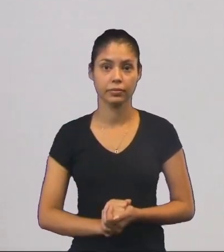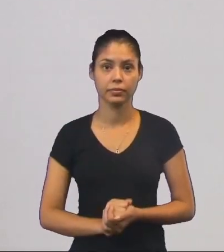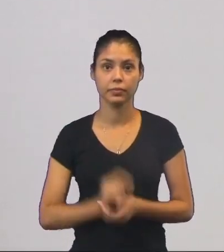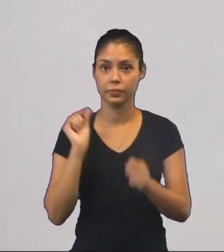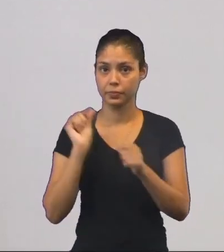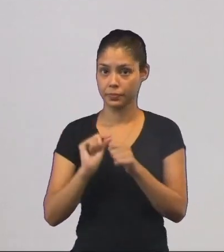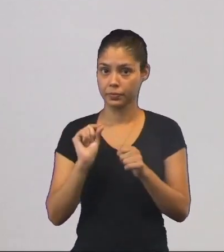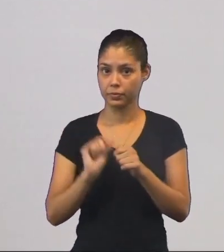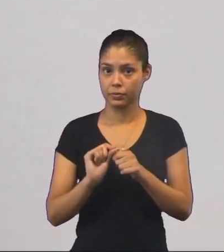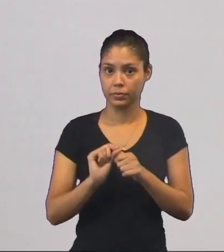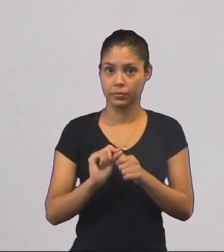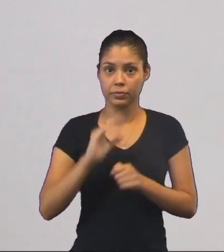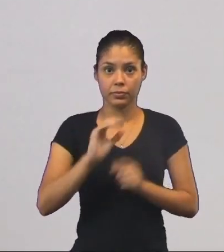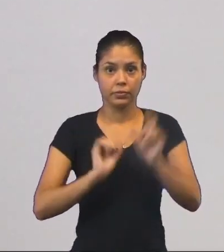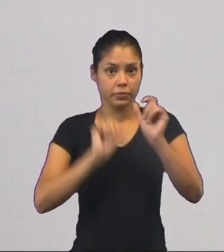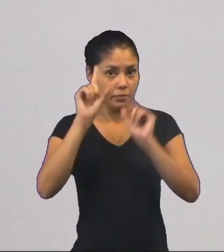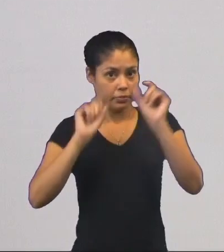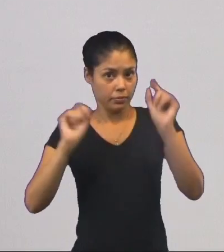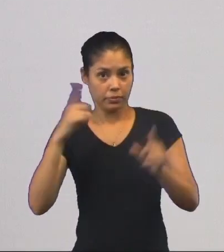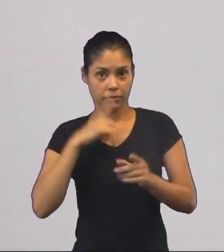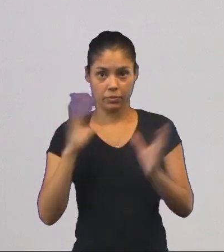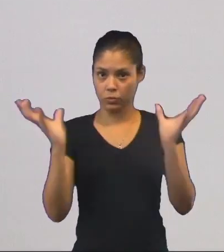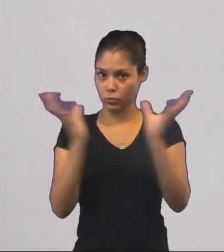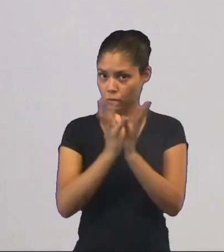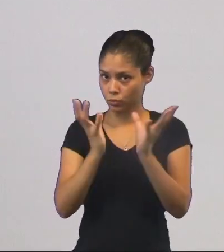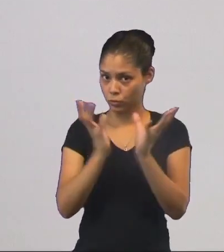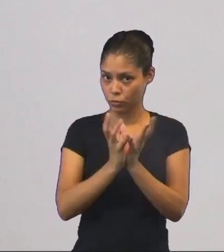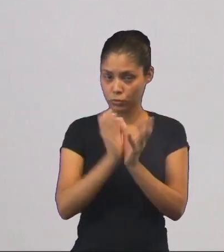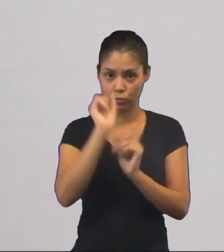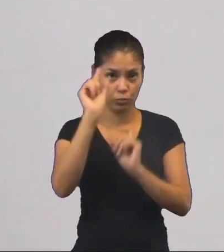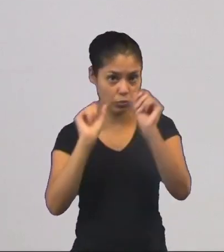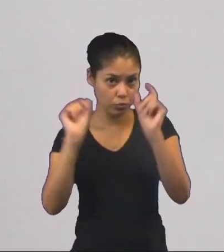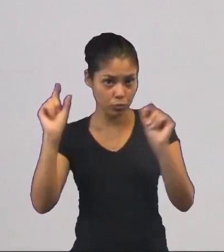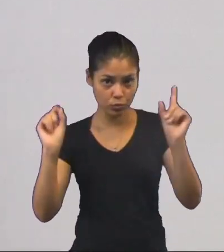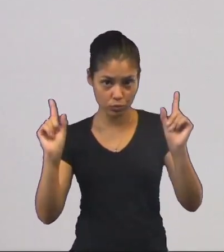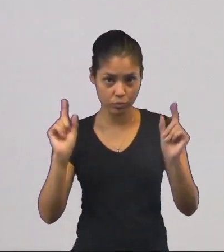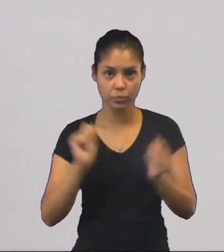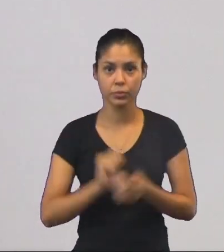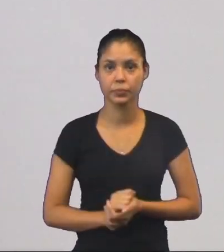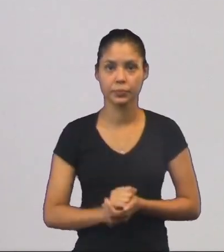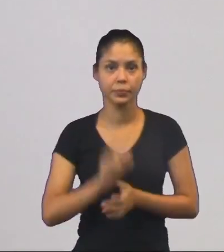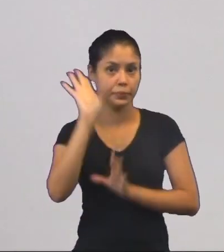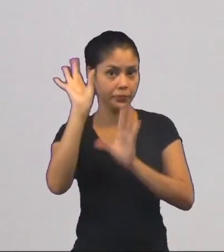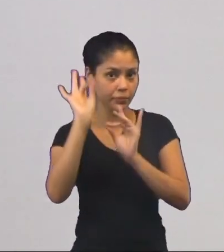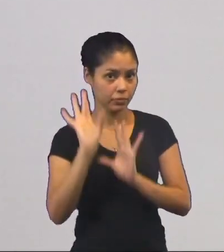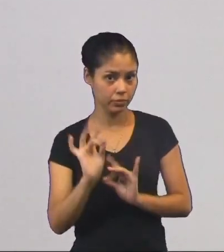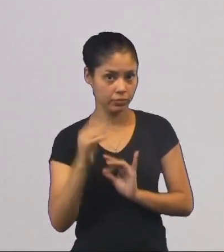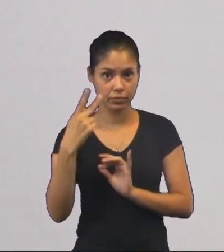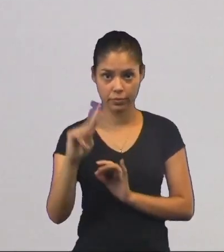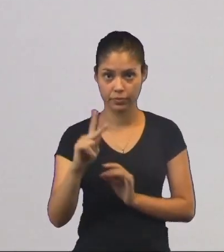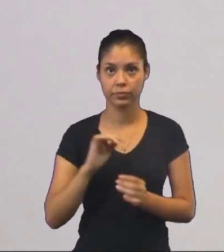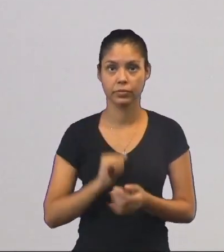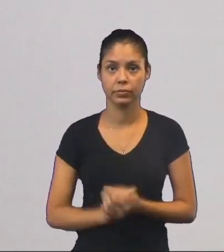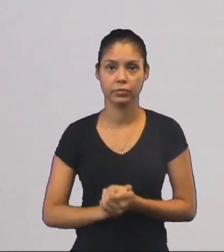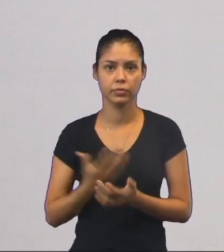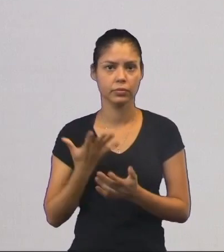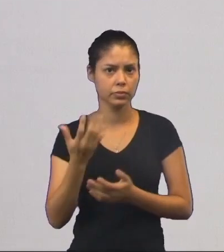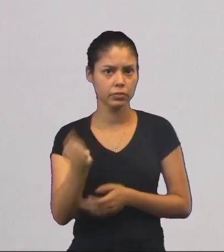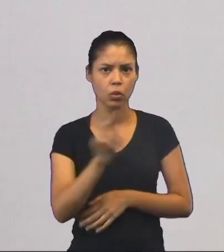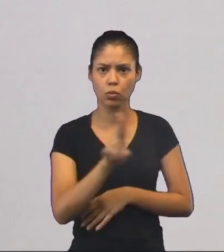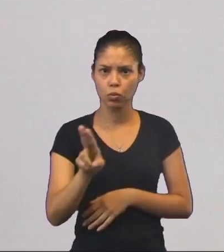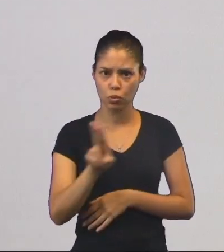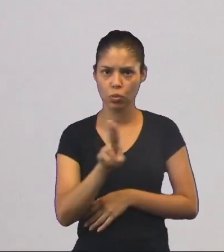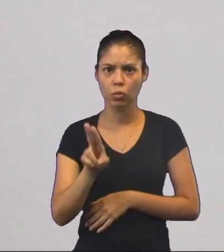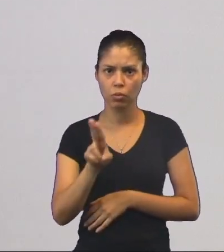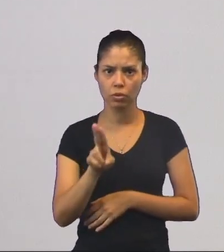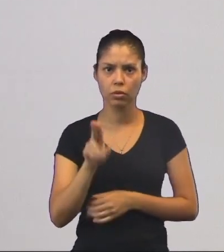para formar uma constelação existe um conjunto de estrelas, né? E cada uma aí, ela recebeu um